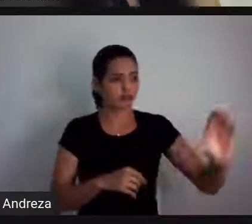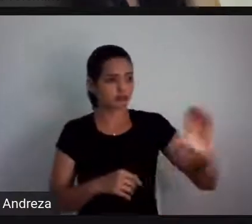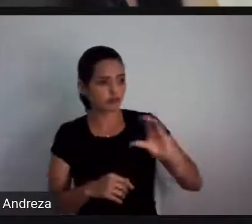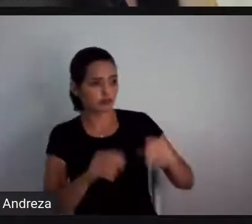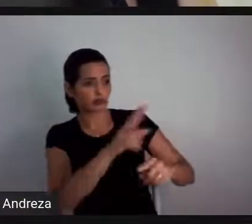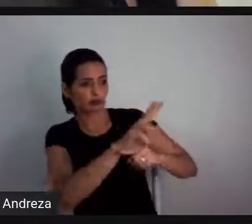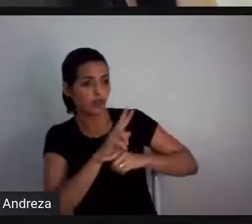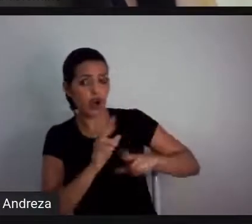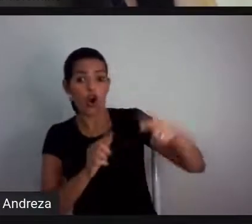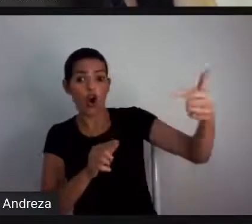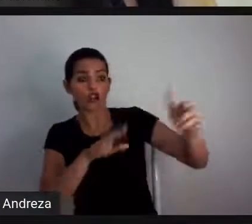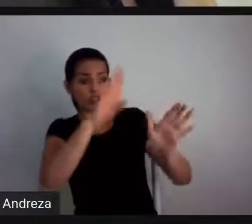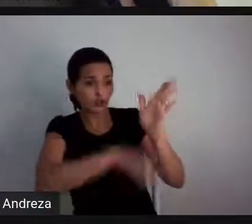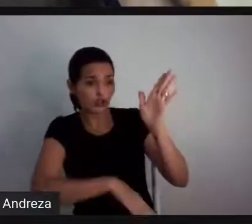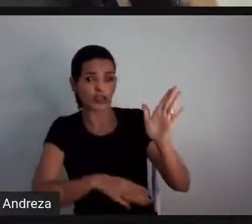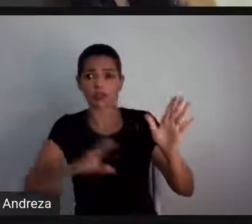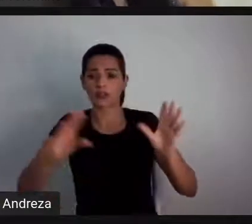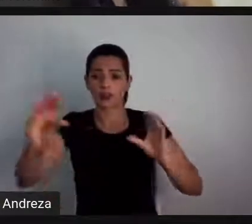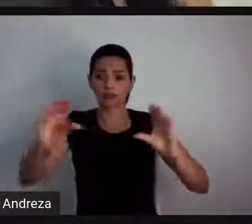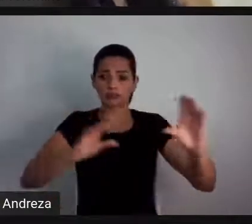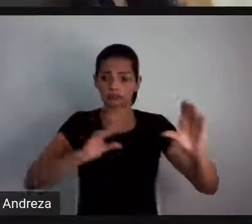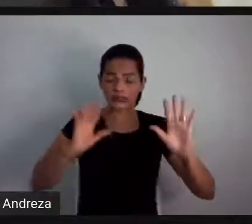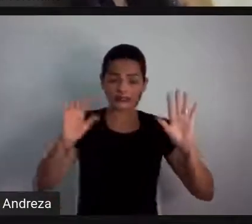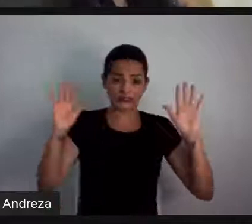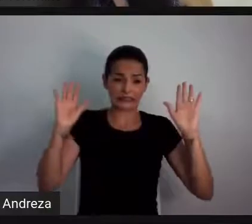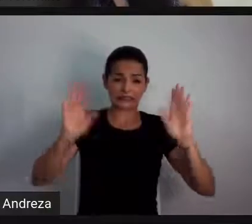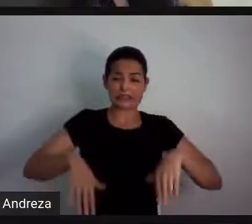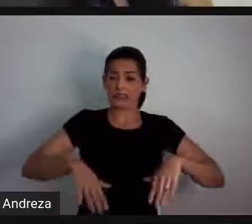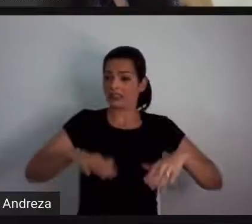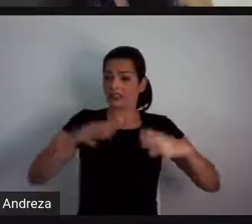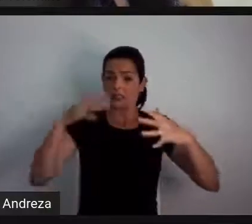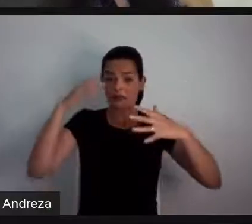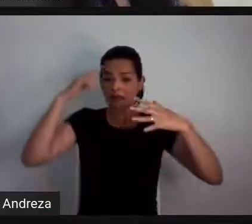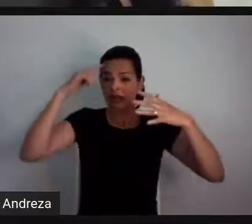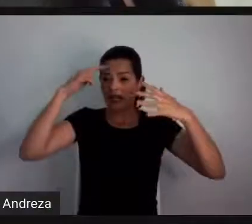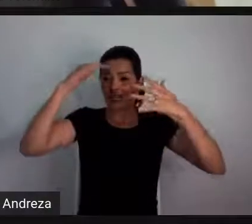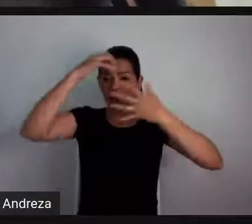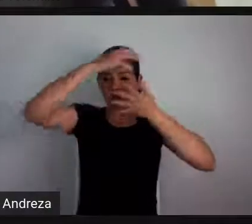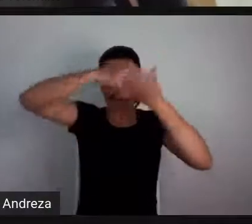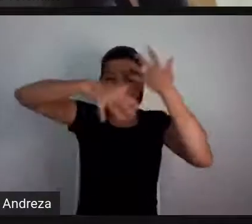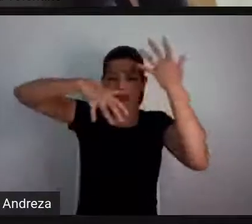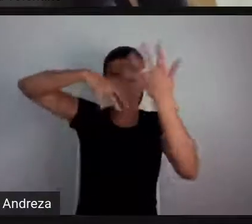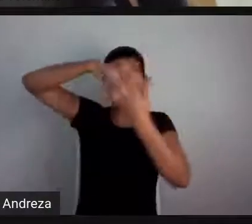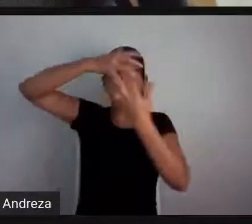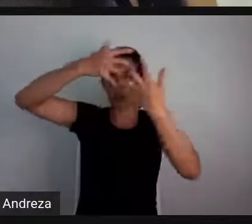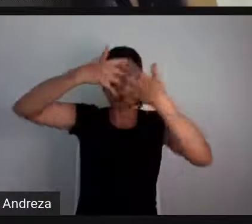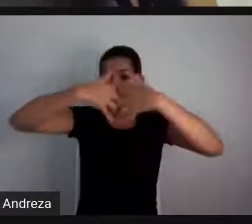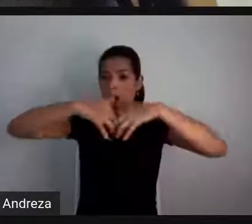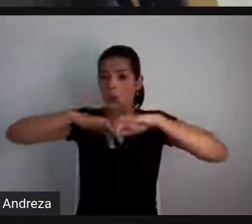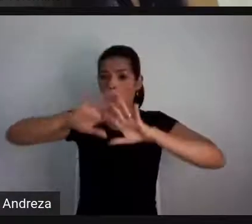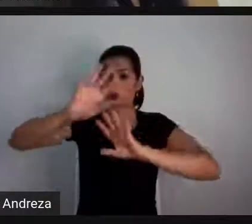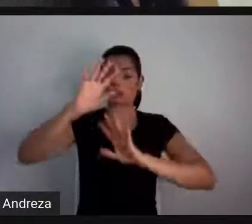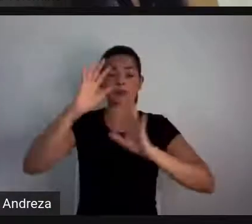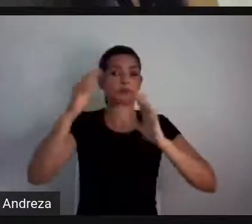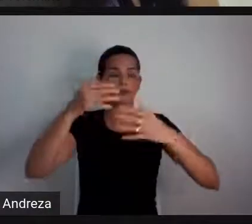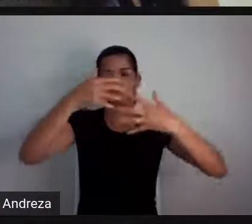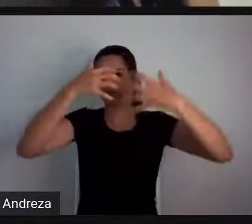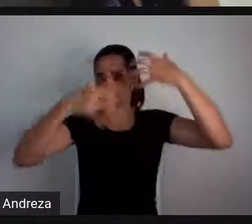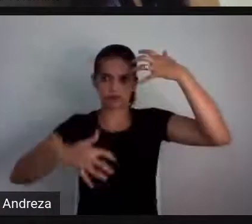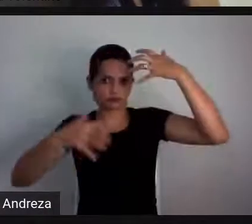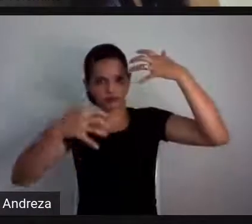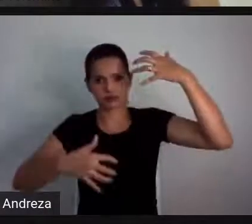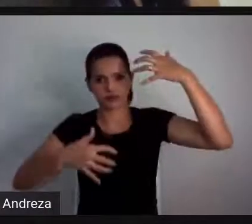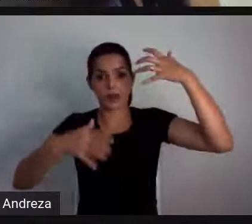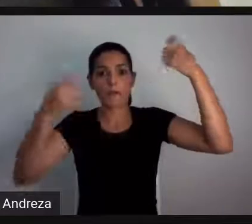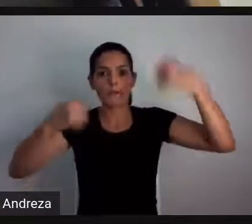confusão. E eu acho que é muito importante parar essa confusão mental, né? Colocar isso no papel, ter clareza. Esse acho que é